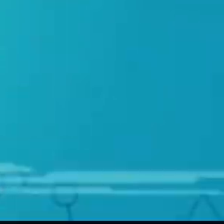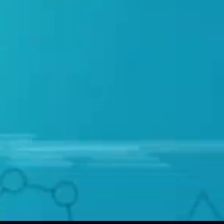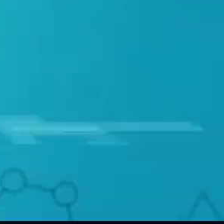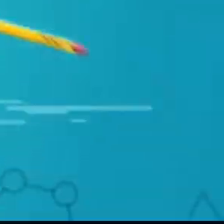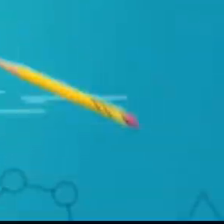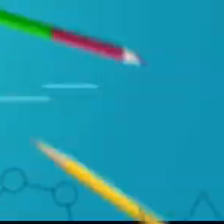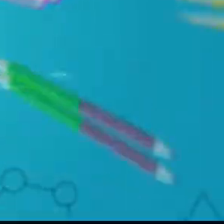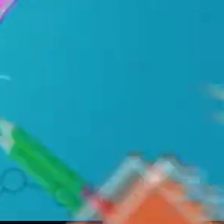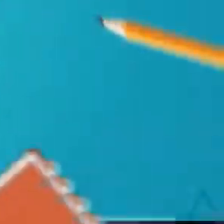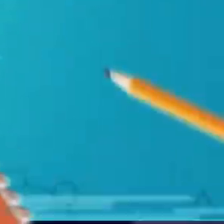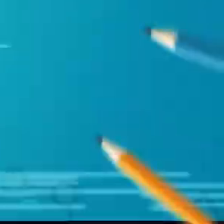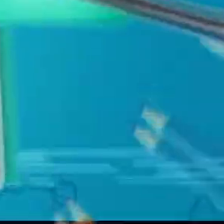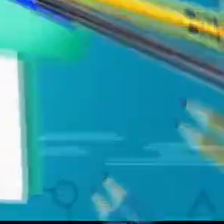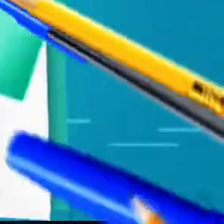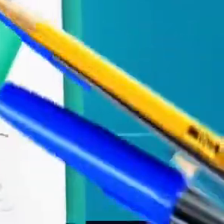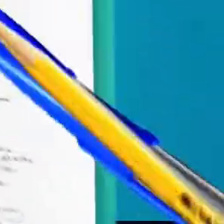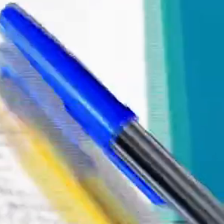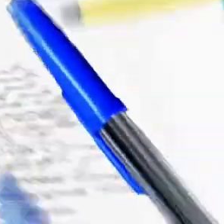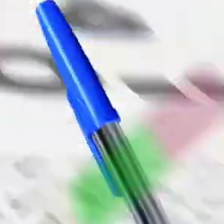Tchau. Tchau.